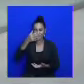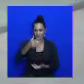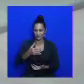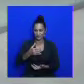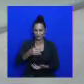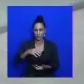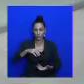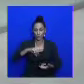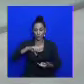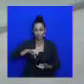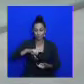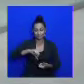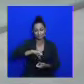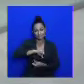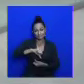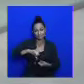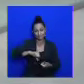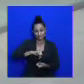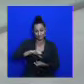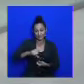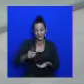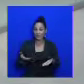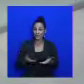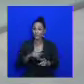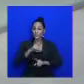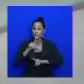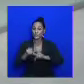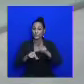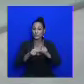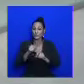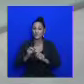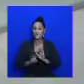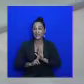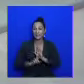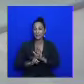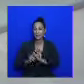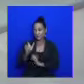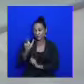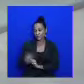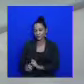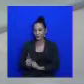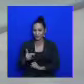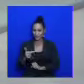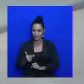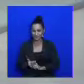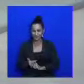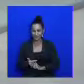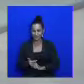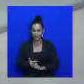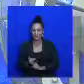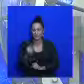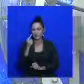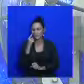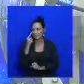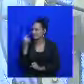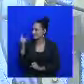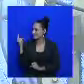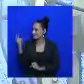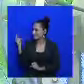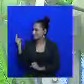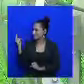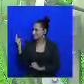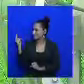suporte o globo sendo identificado e agora sortearemos o número correspondente a coluna número dois bola